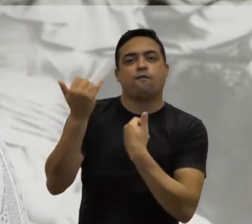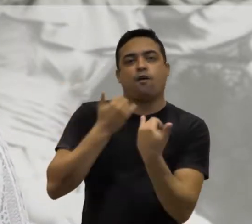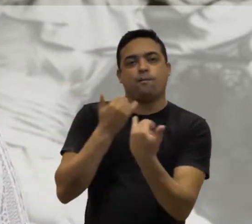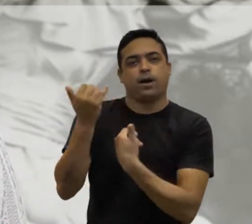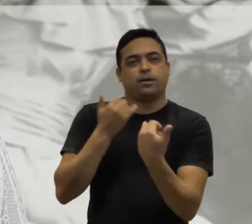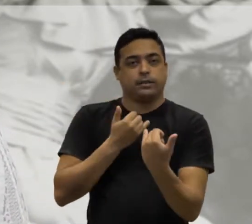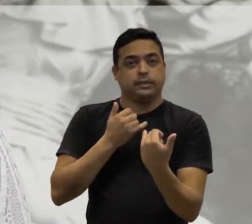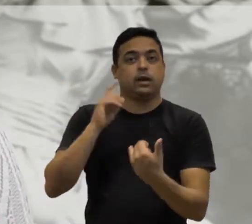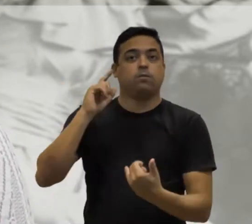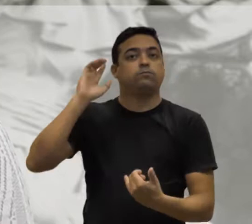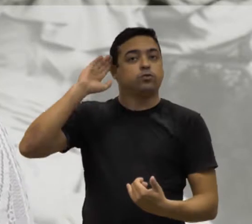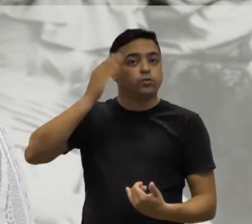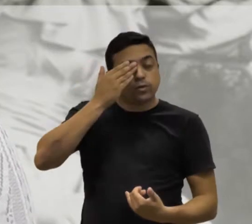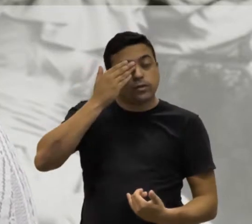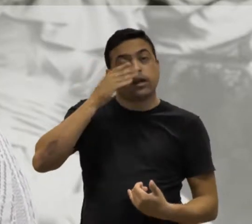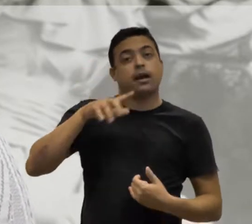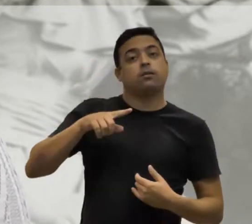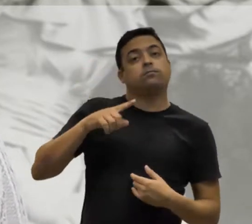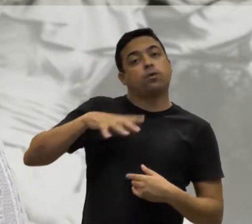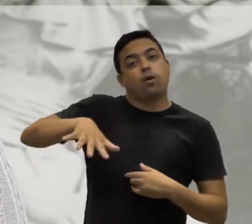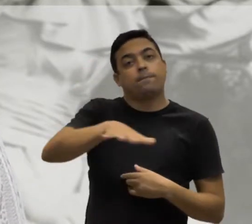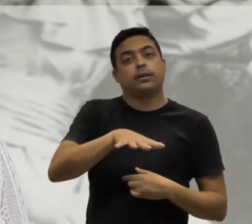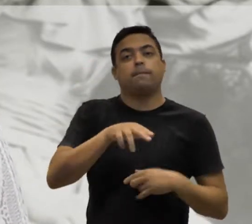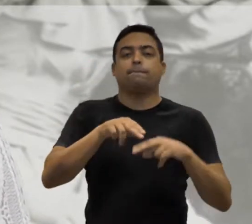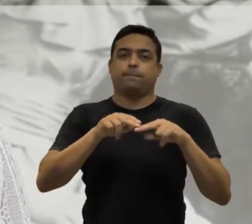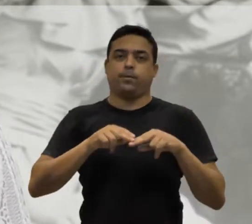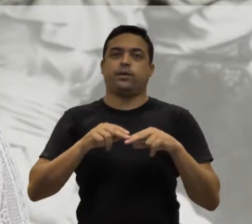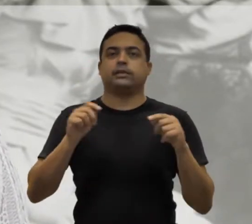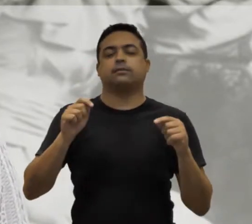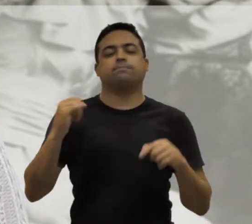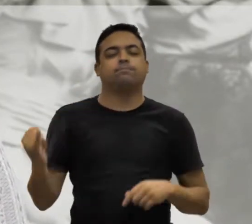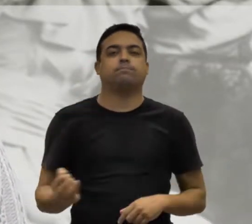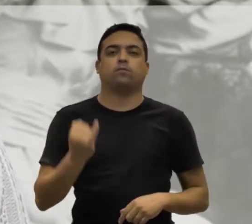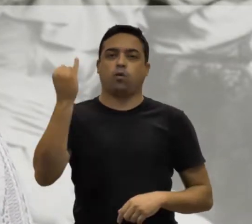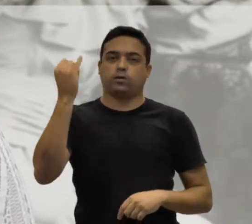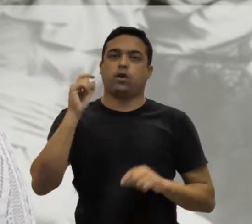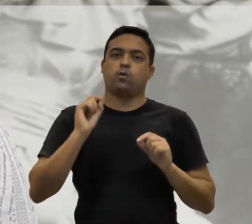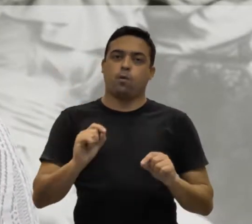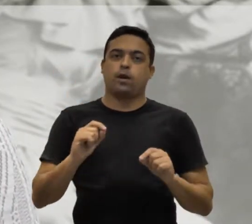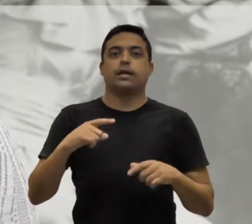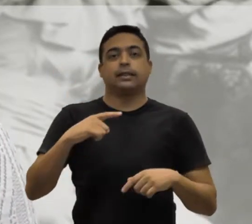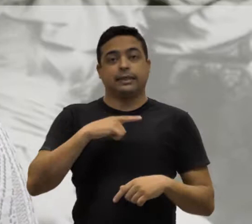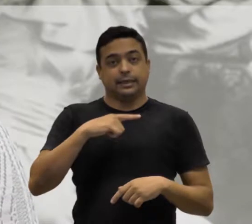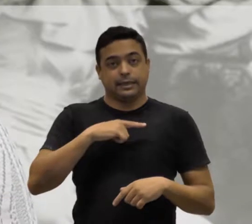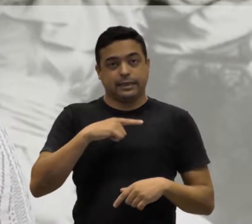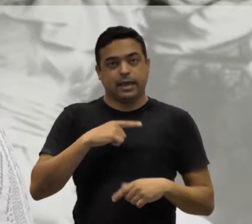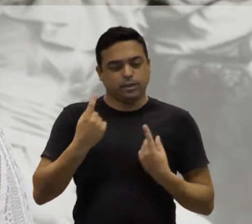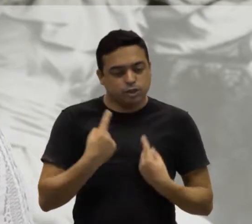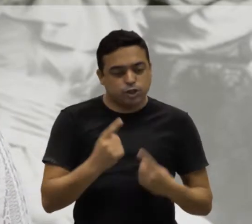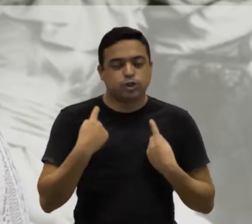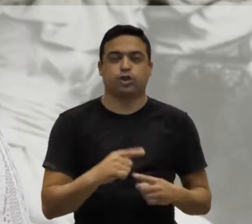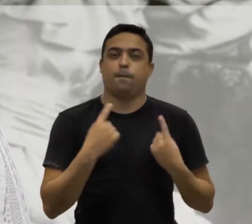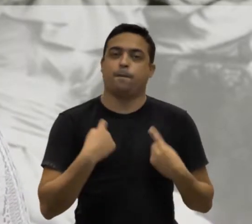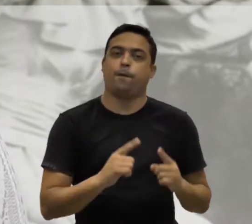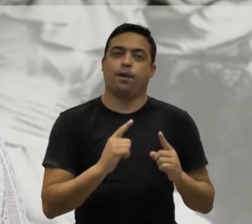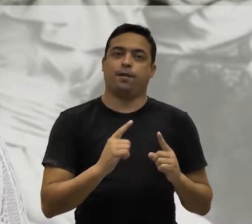informações da pessoa com surdo-cegueira com o seu entorno. Nesses casos, é fundamental um mediador para